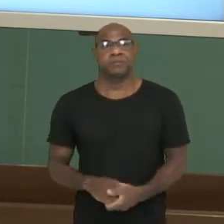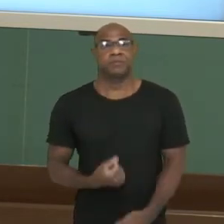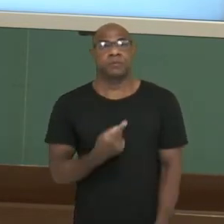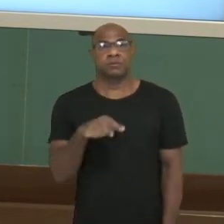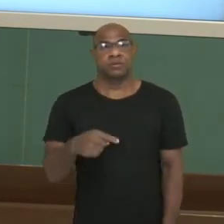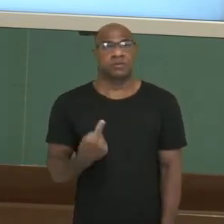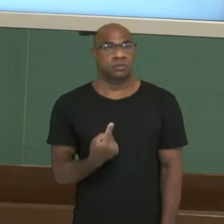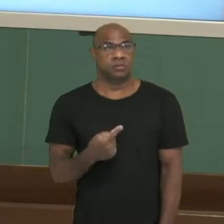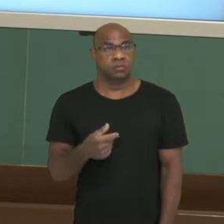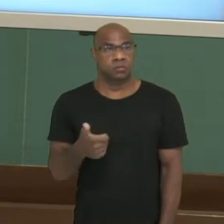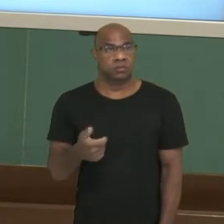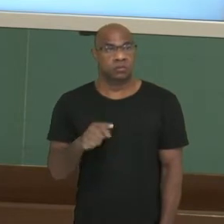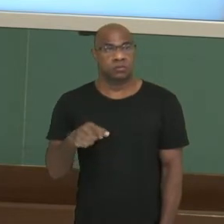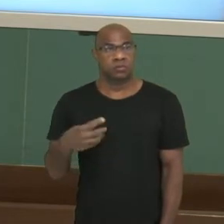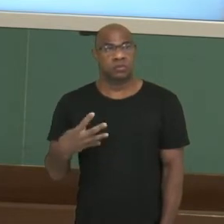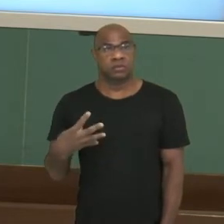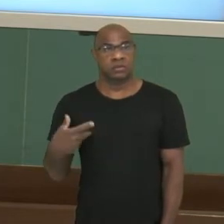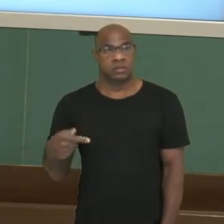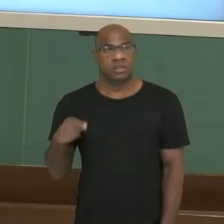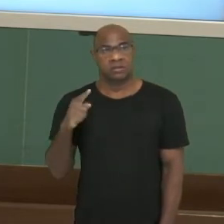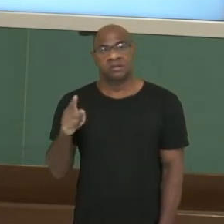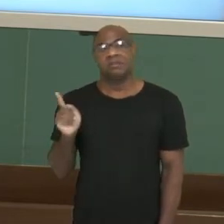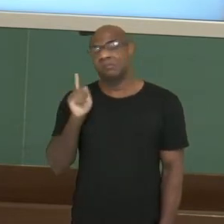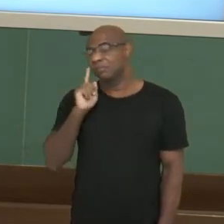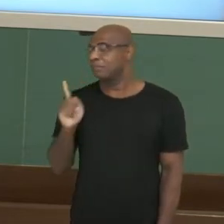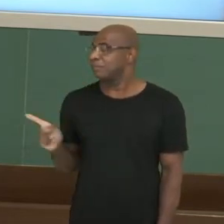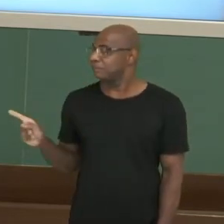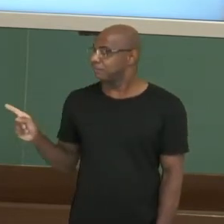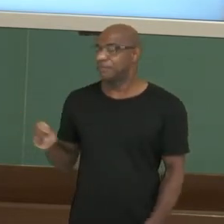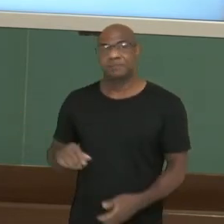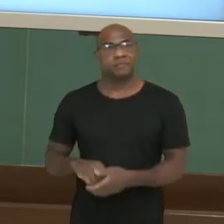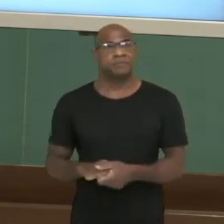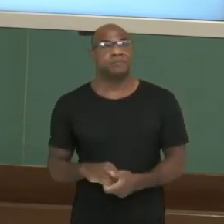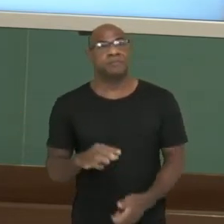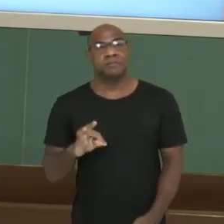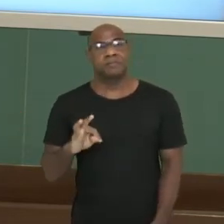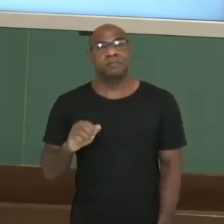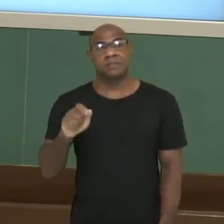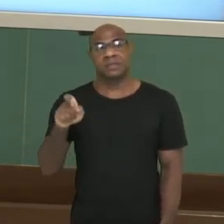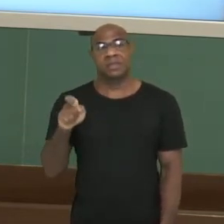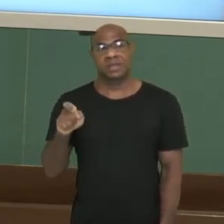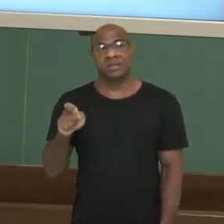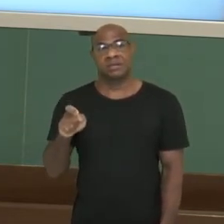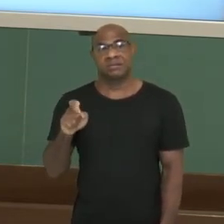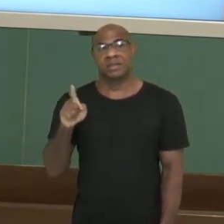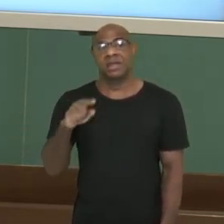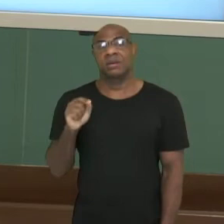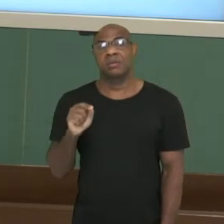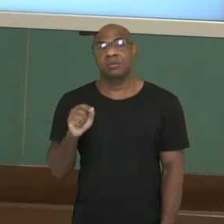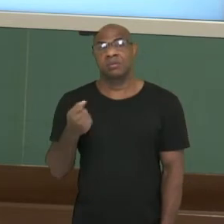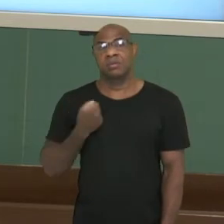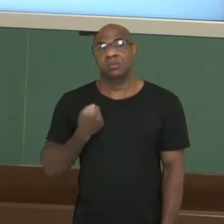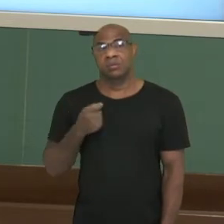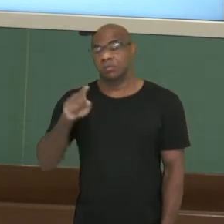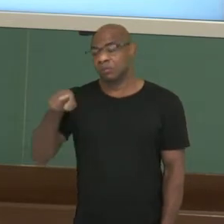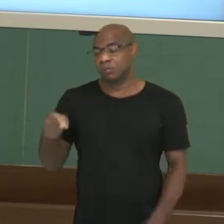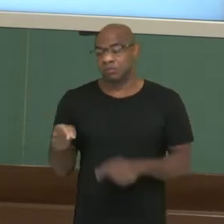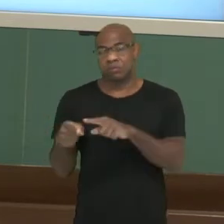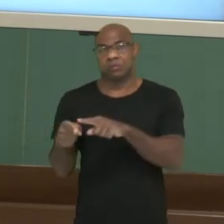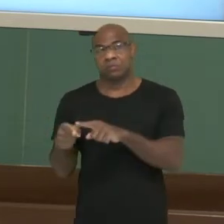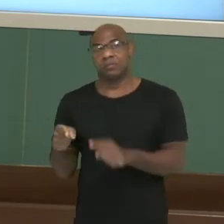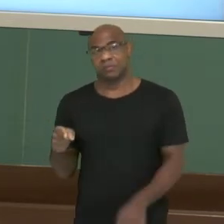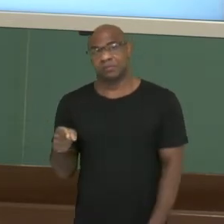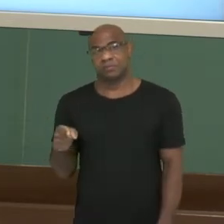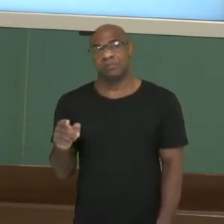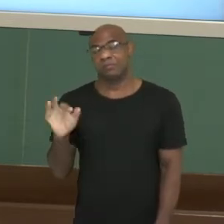1,1247 menos 1 fica só a parte decimal. Então, a taxa, o valor decimal é esse. O valor em porcentagem